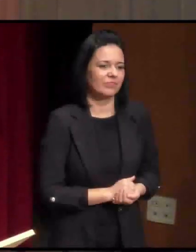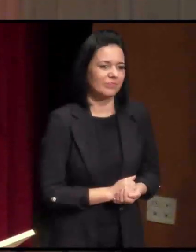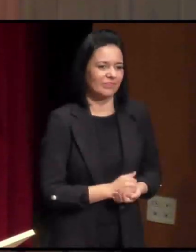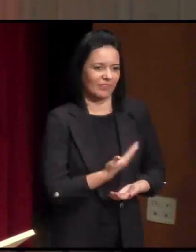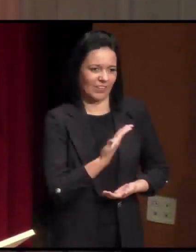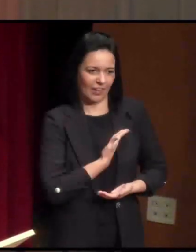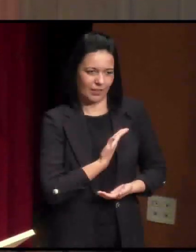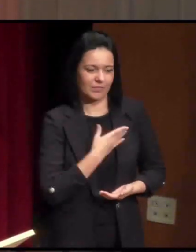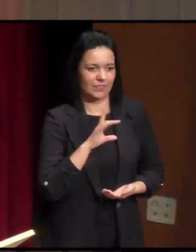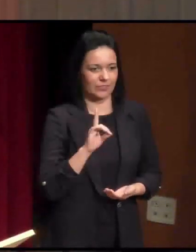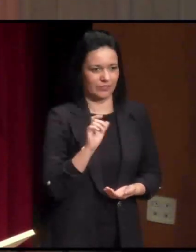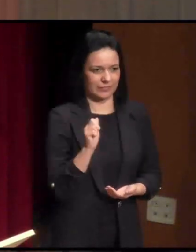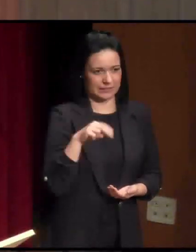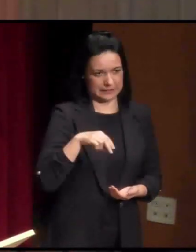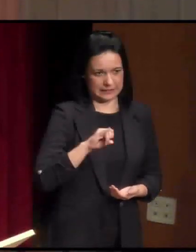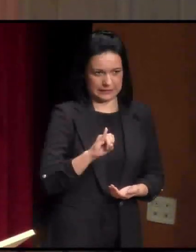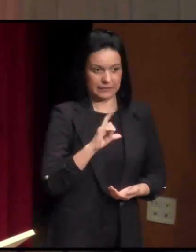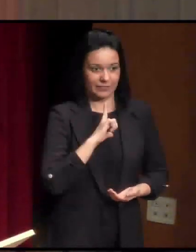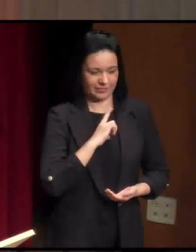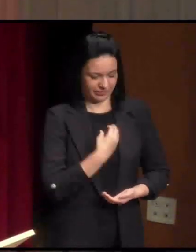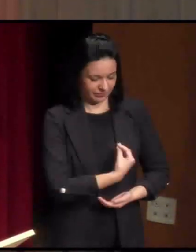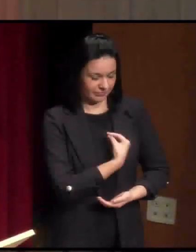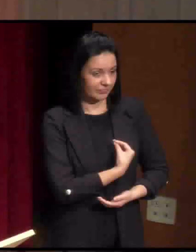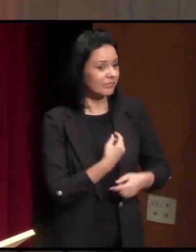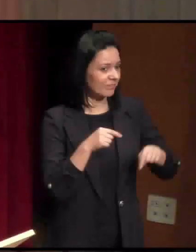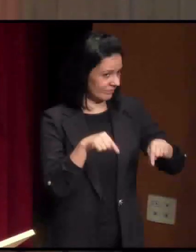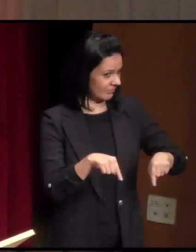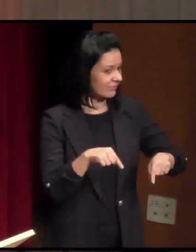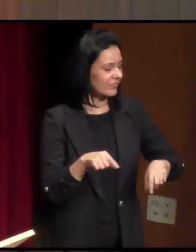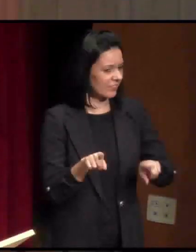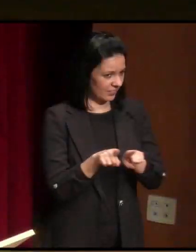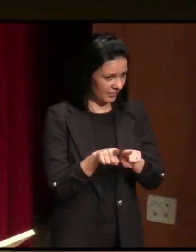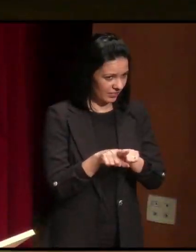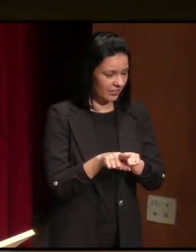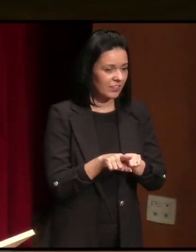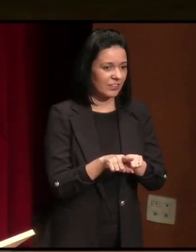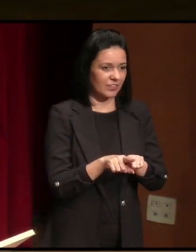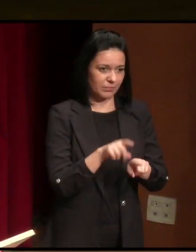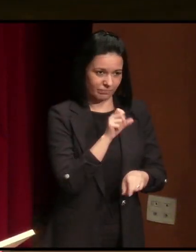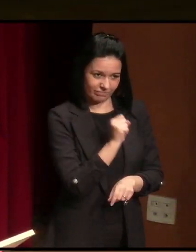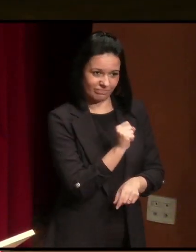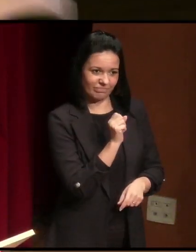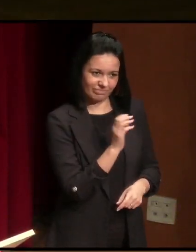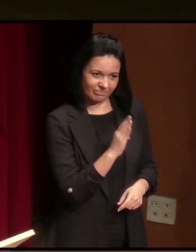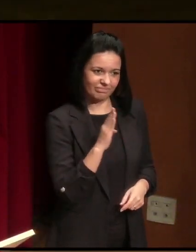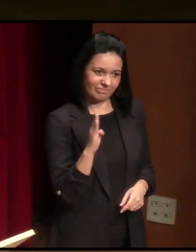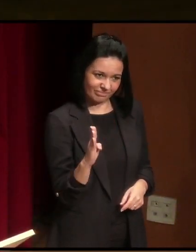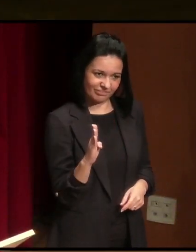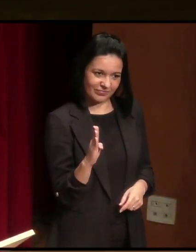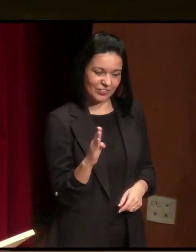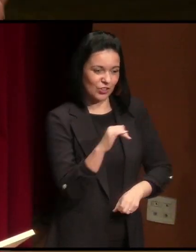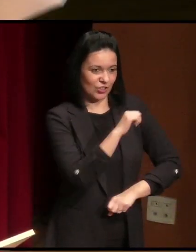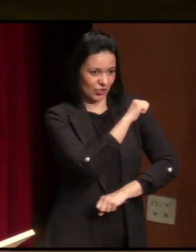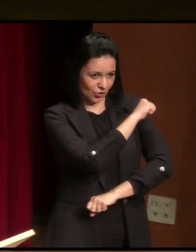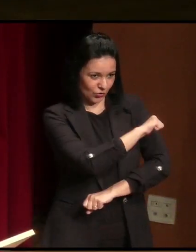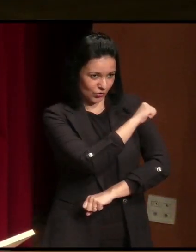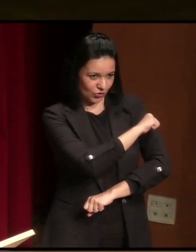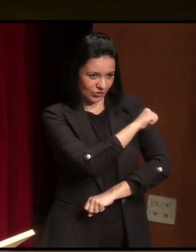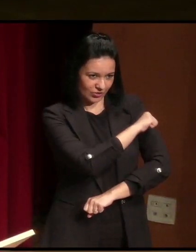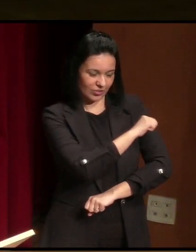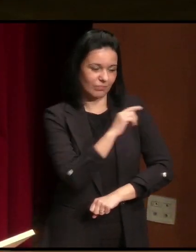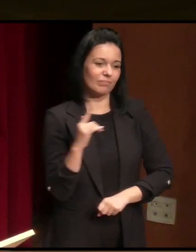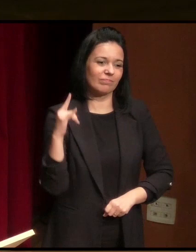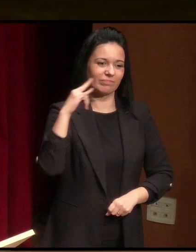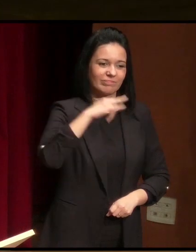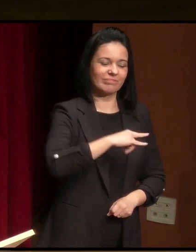amigo Dani, inclusive, está aqui. Ele é um dos coordenadores, ele também trabalha lá na sede da SBB. Veio do Rio de Janeiro para cá, a gente trabalhou na regional